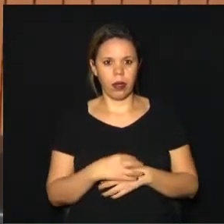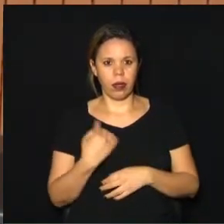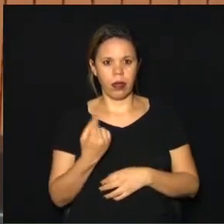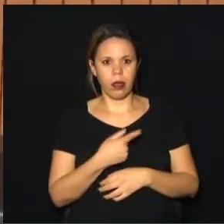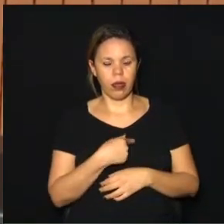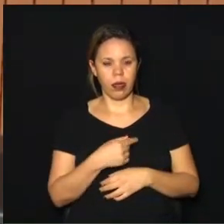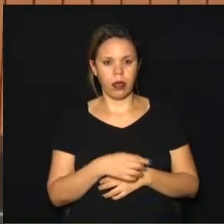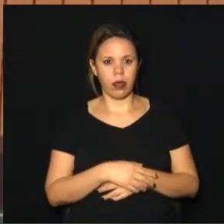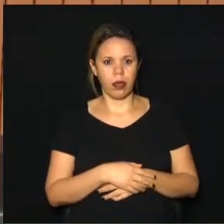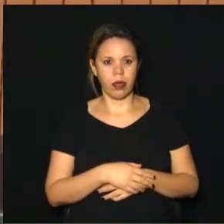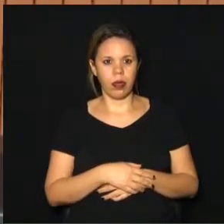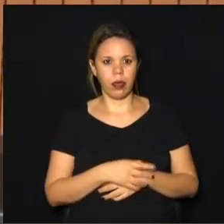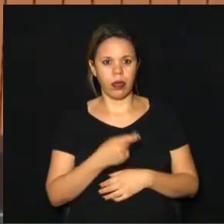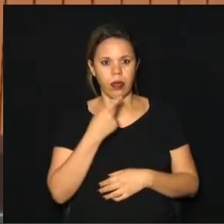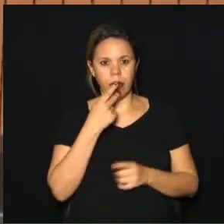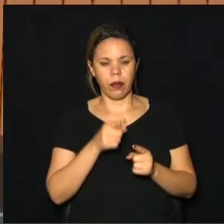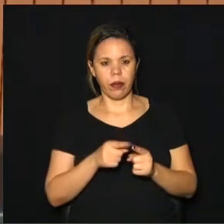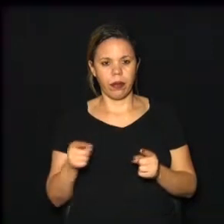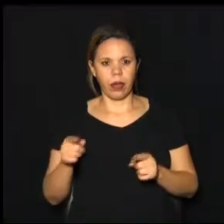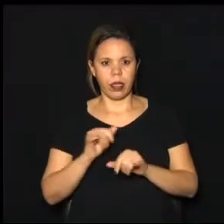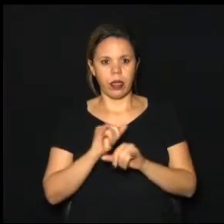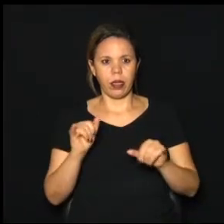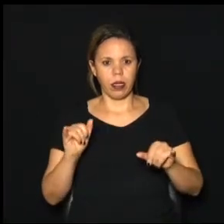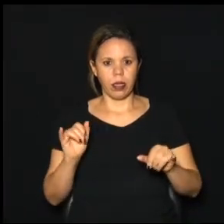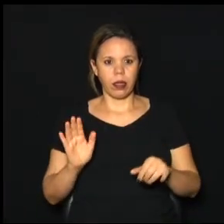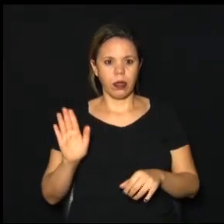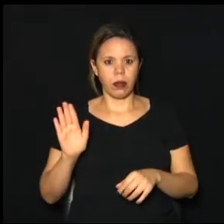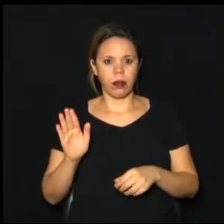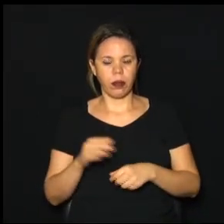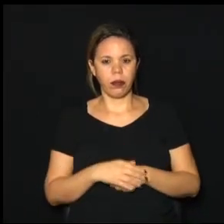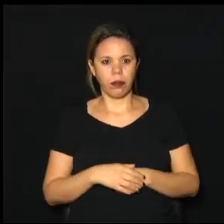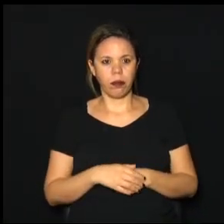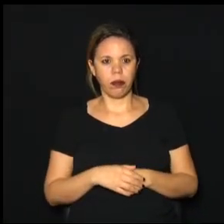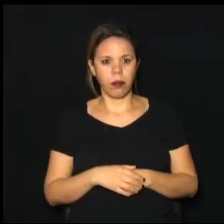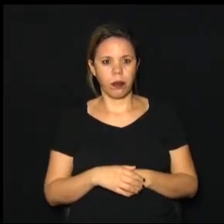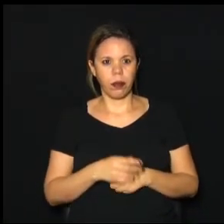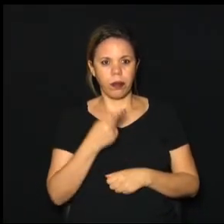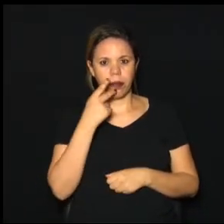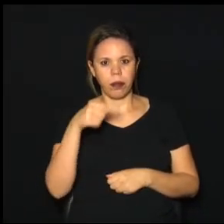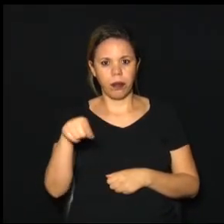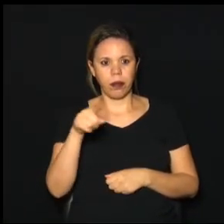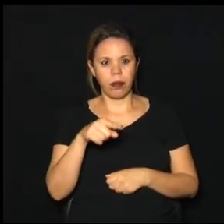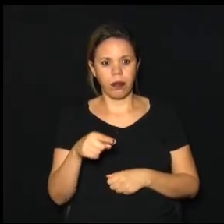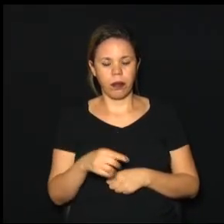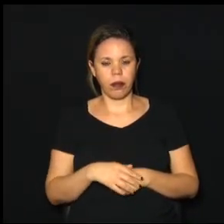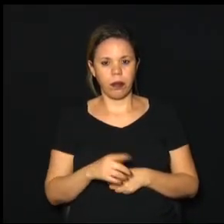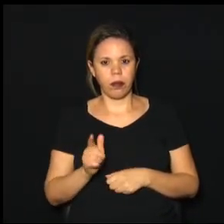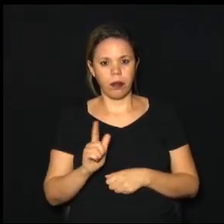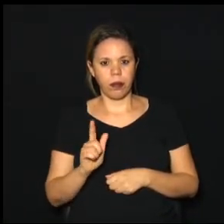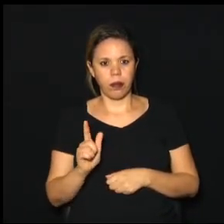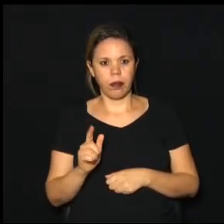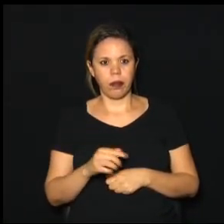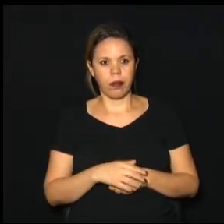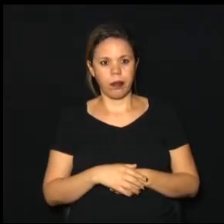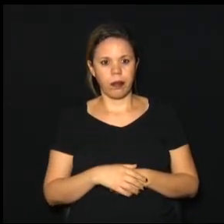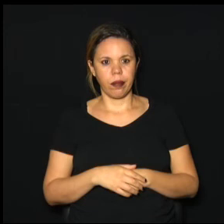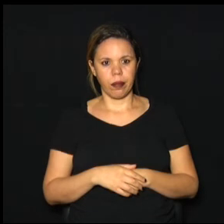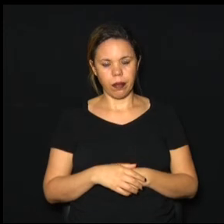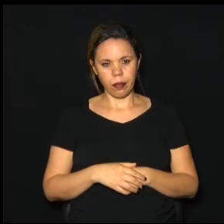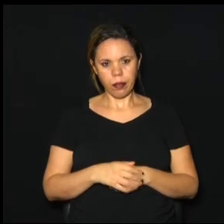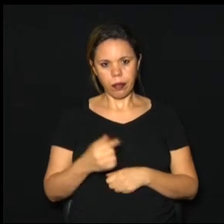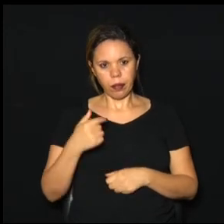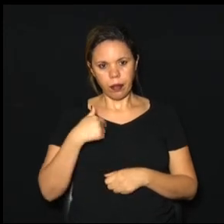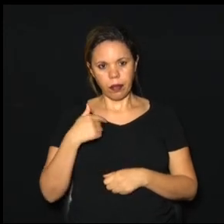fecha a fase campanha eleitoral que eu falei para vocês. Evidentemente, pessoal, que